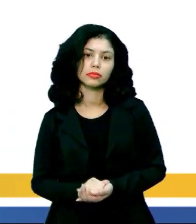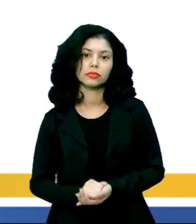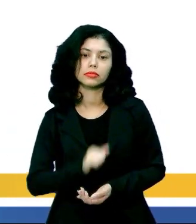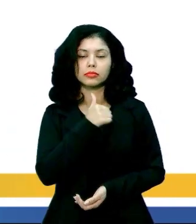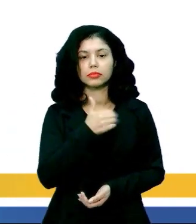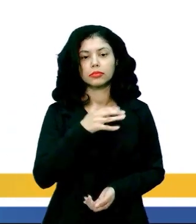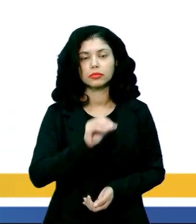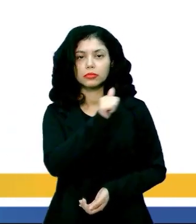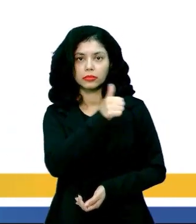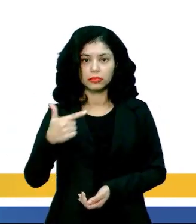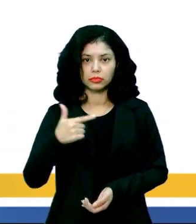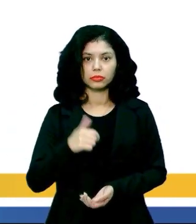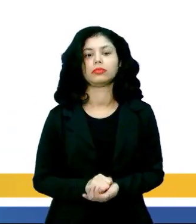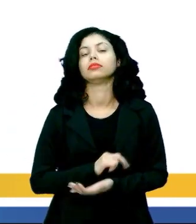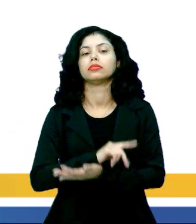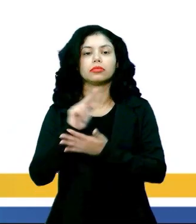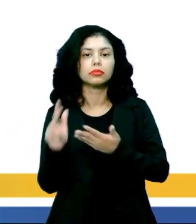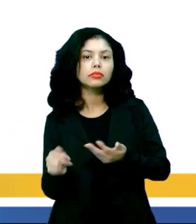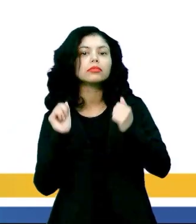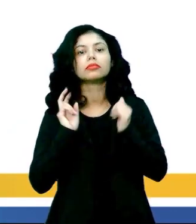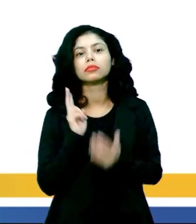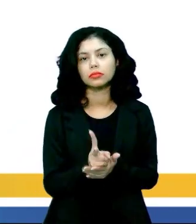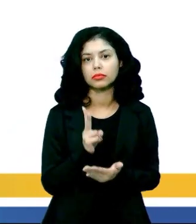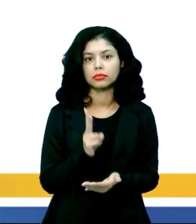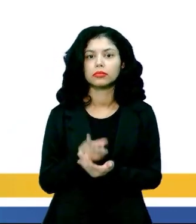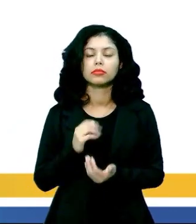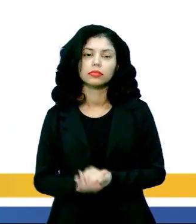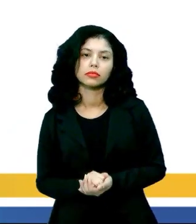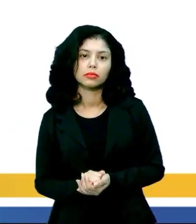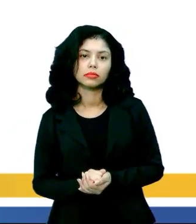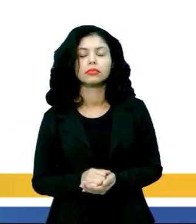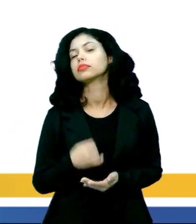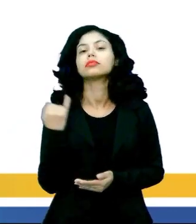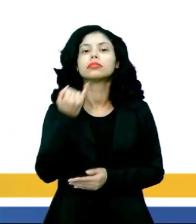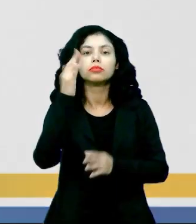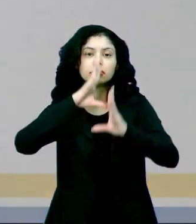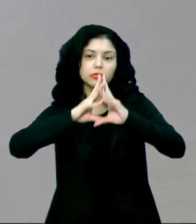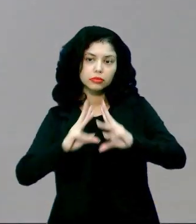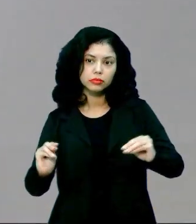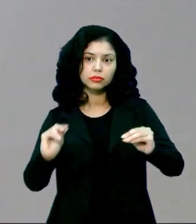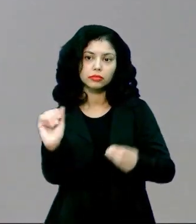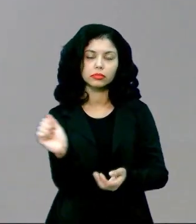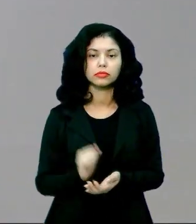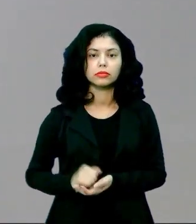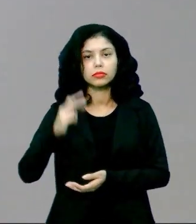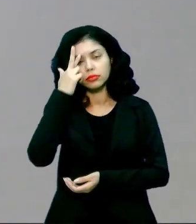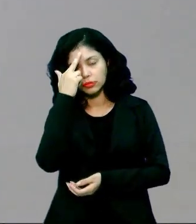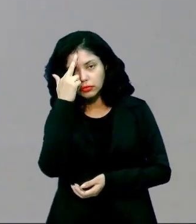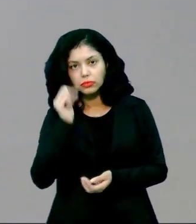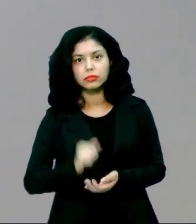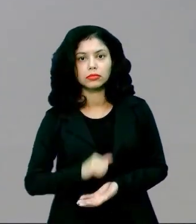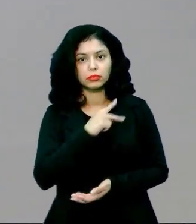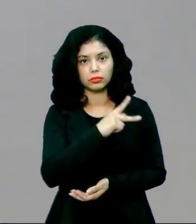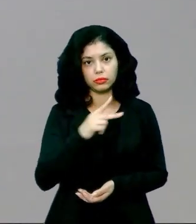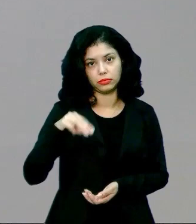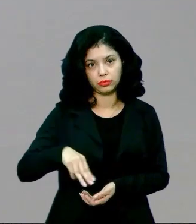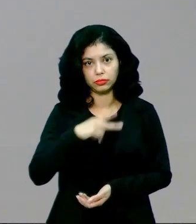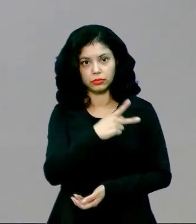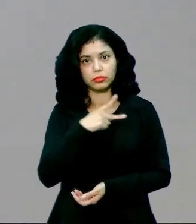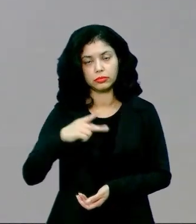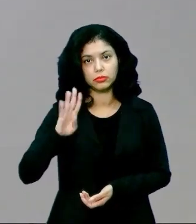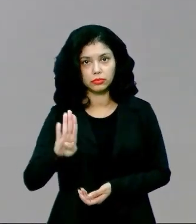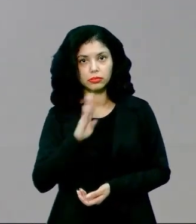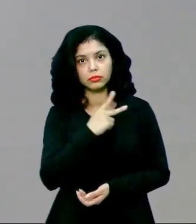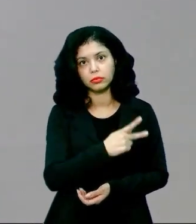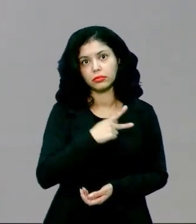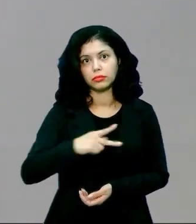por trilhão. Essas variáveis elas sempre são para as soluções extremamente diluídas. Então normalmente o ppm, o